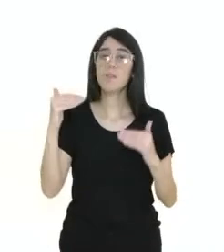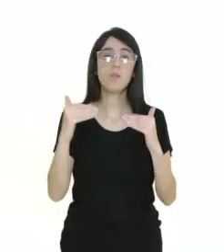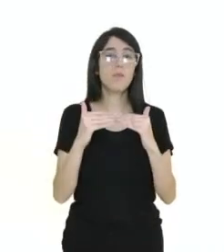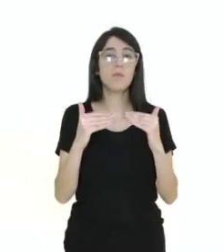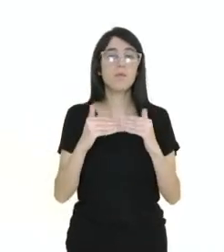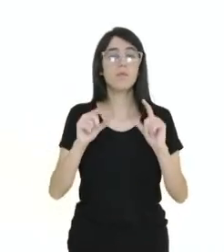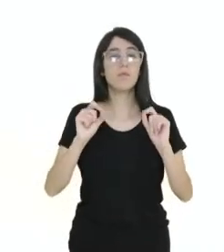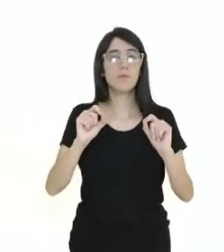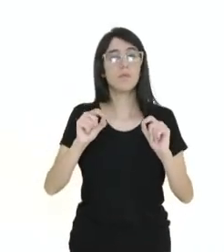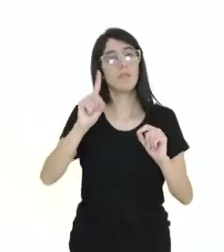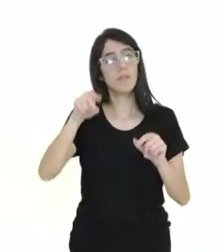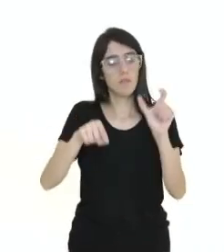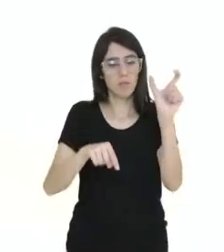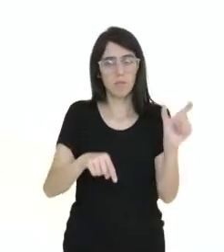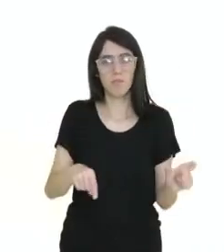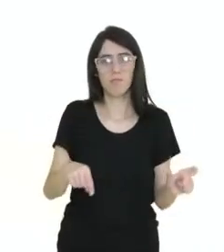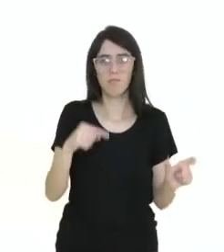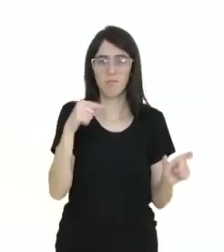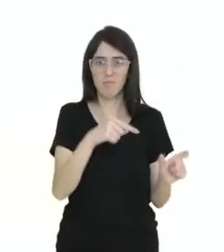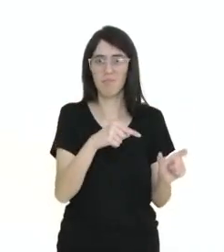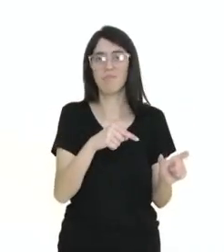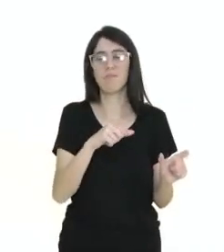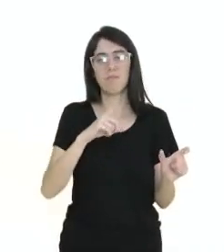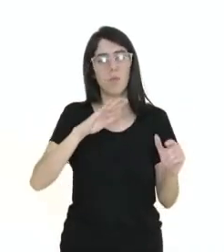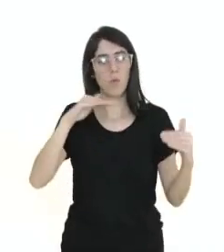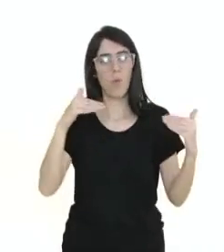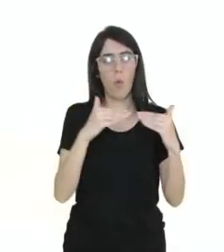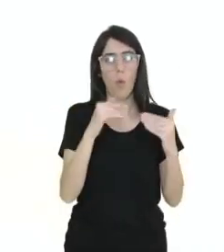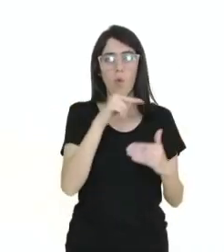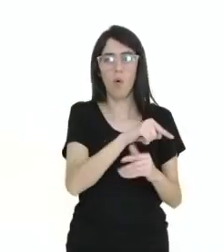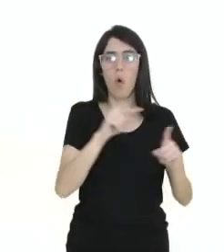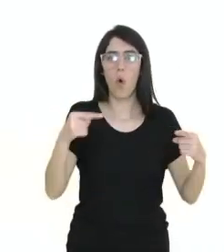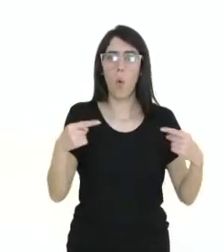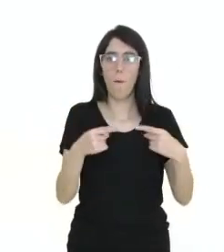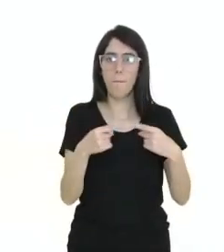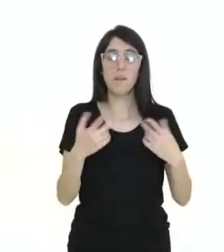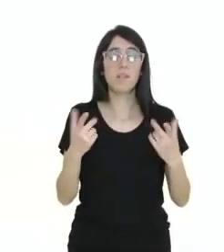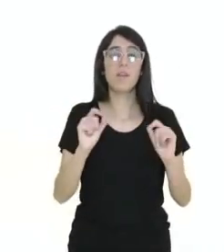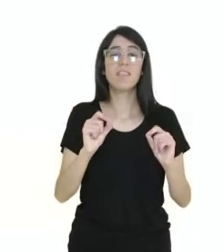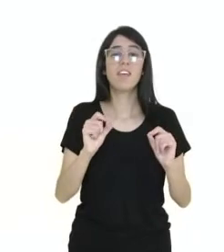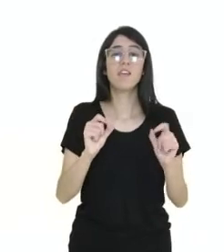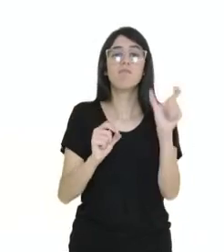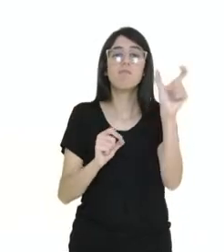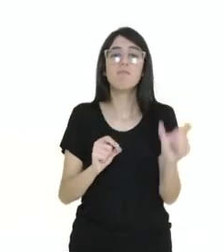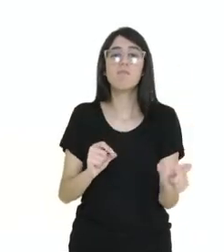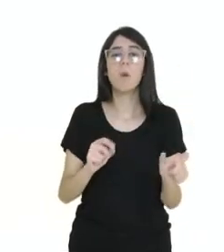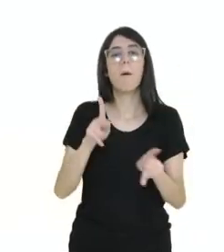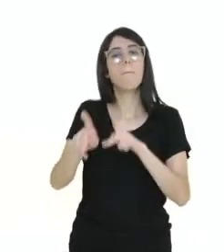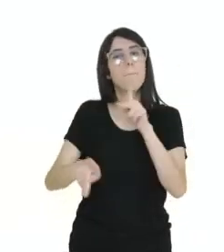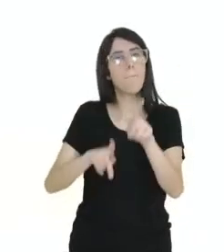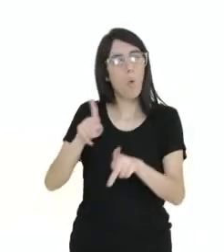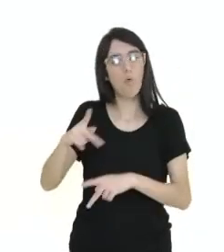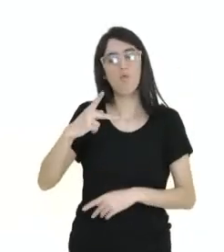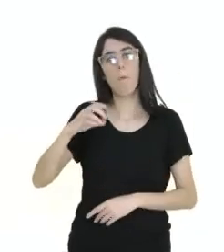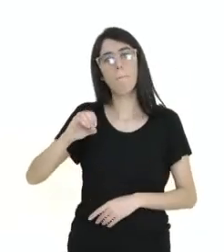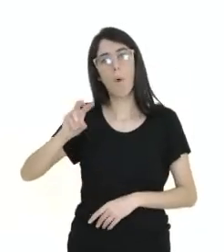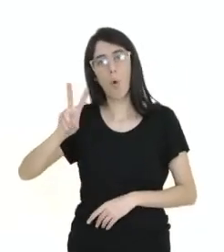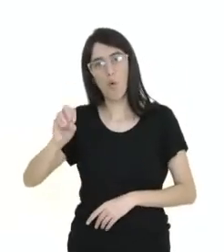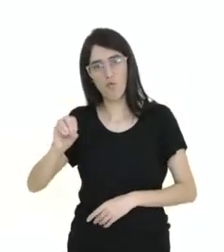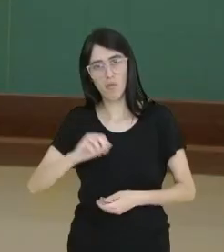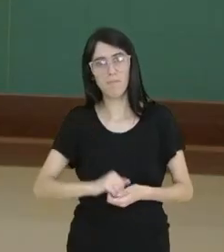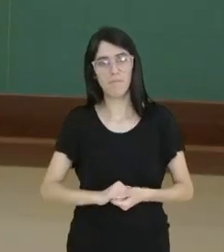é com o sujeito da oração, e o sujeito da oração aqui foi o povo, né? Pergunta sempre para